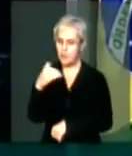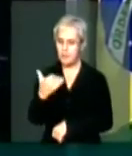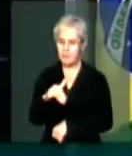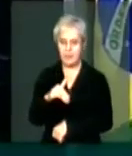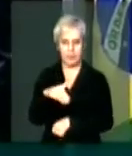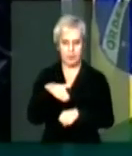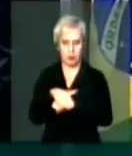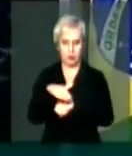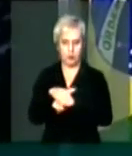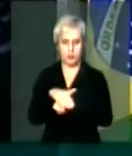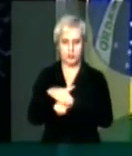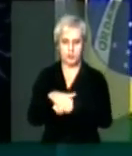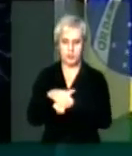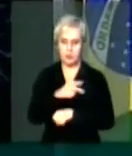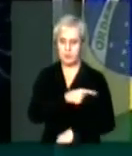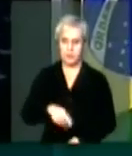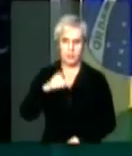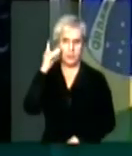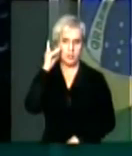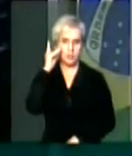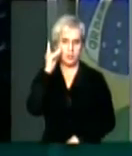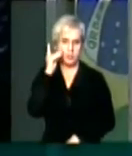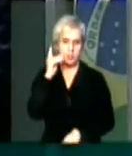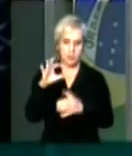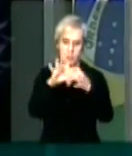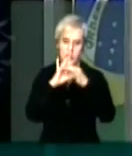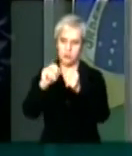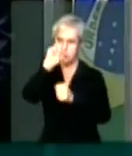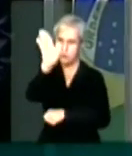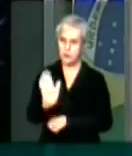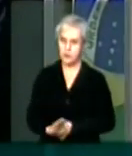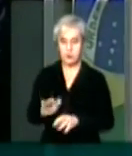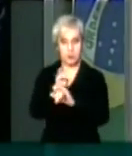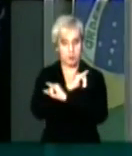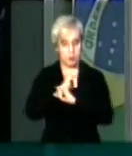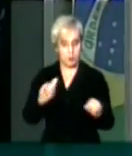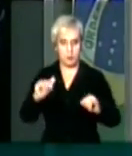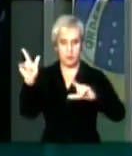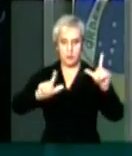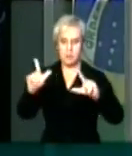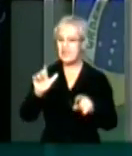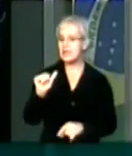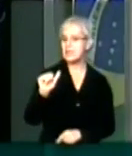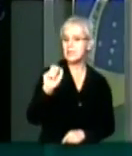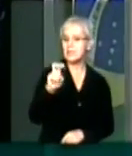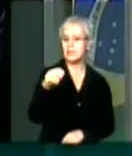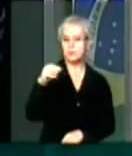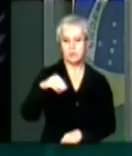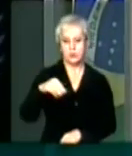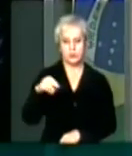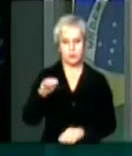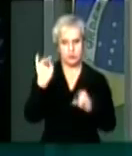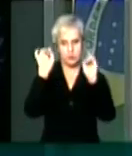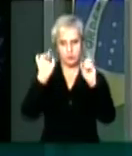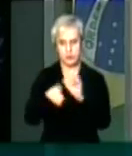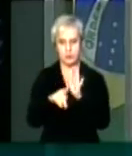domingo, a presidente da República, em cadeia nacional, ocupou 15 minutos do horário nobre da televisão